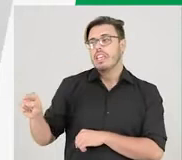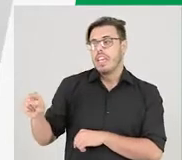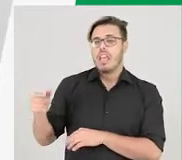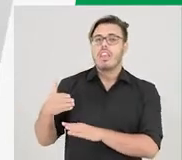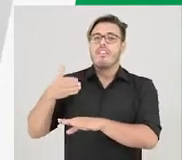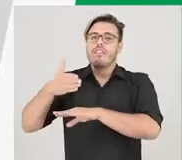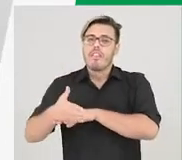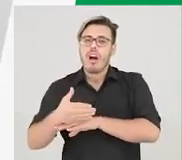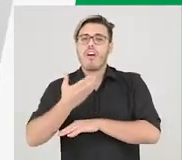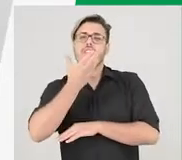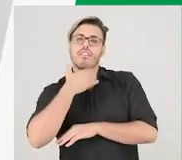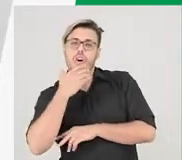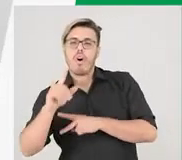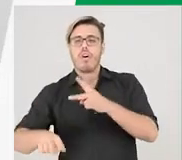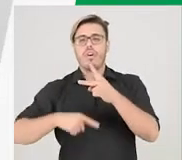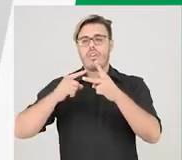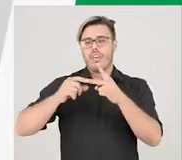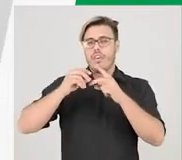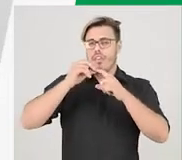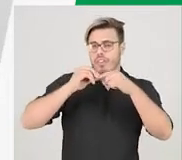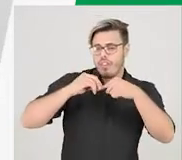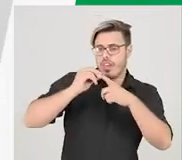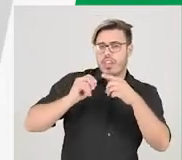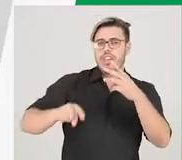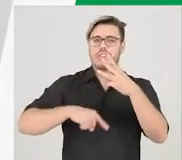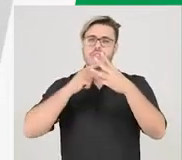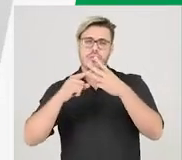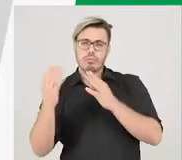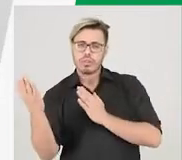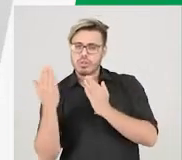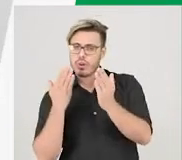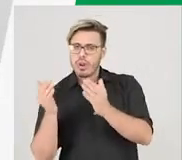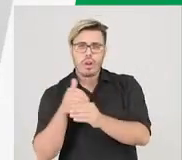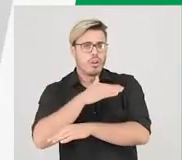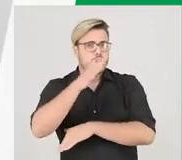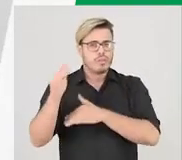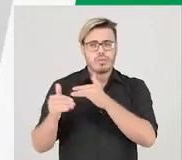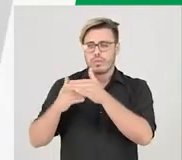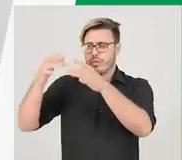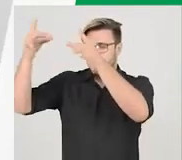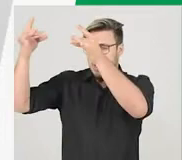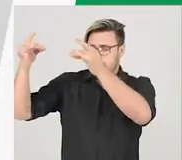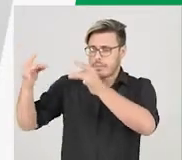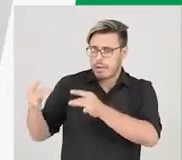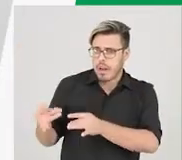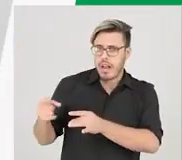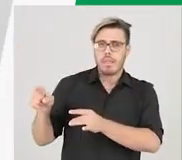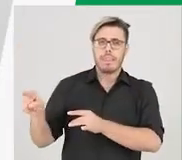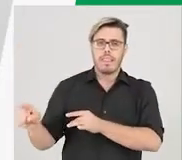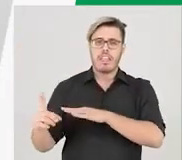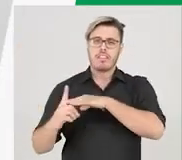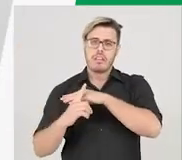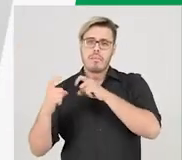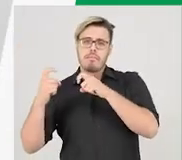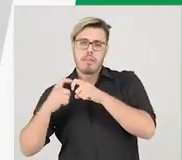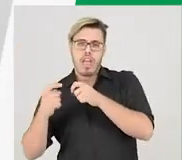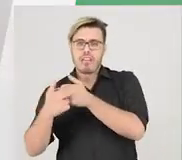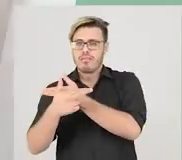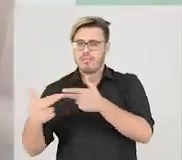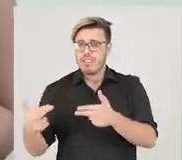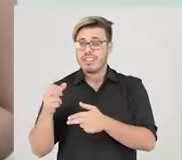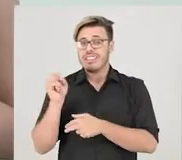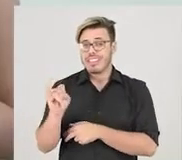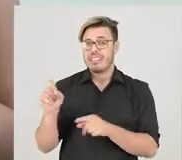relatório inicial. Quais são os atendimentos? Se ele frequenta a sala de recurso, por que ele não frequenta? Ele frequenta um outro